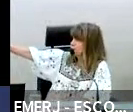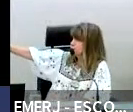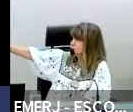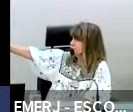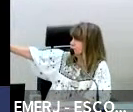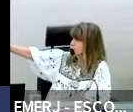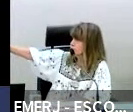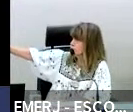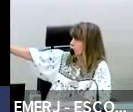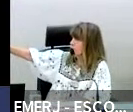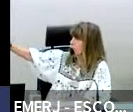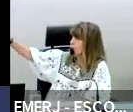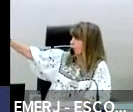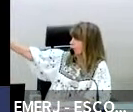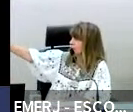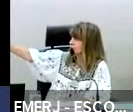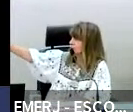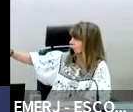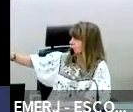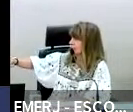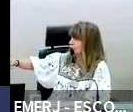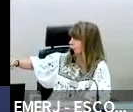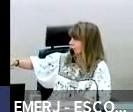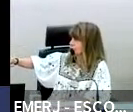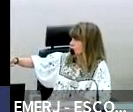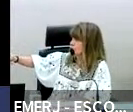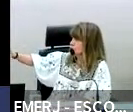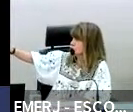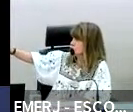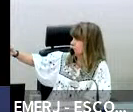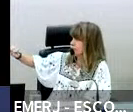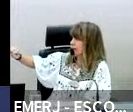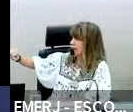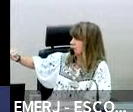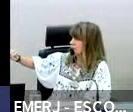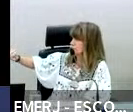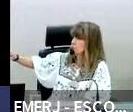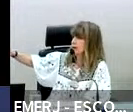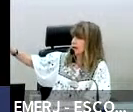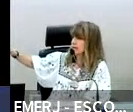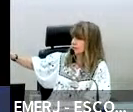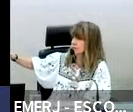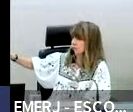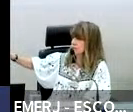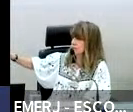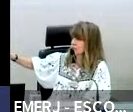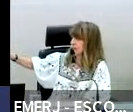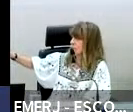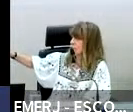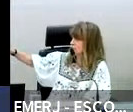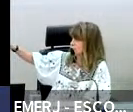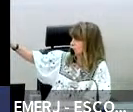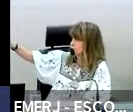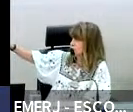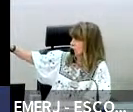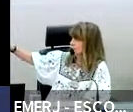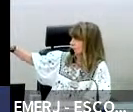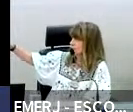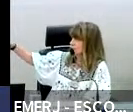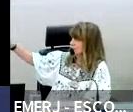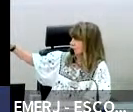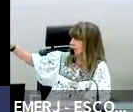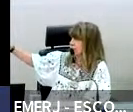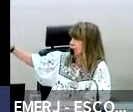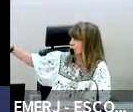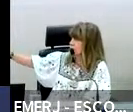abalo psíquico ou o abalo à dignidade da pessoa, 18 casos. O caráter punitivo pedagógico continua